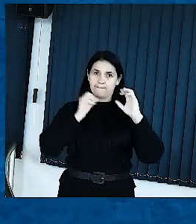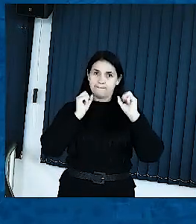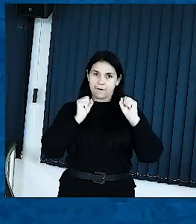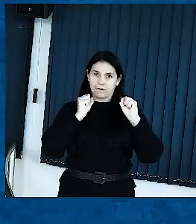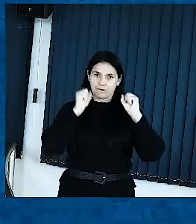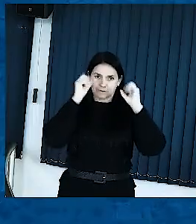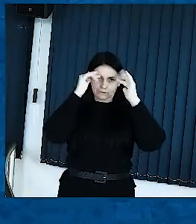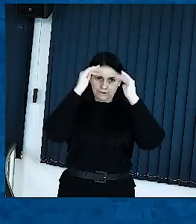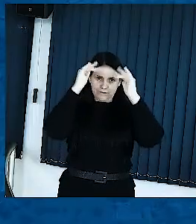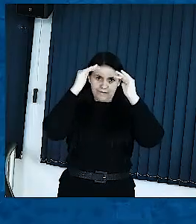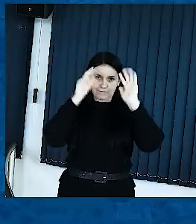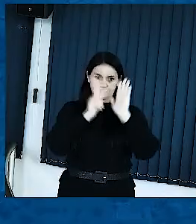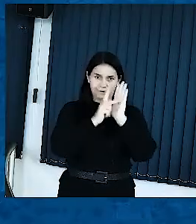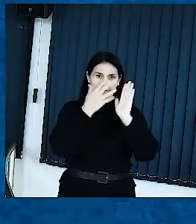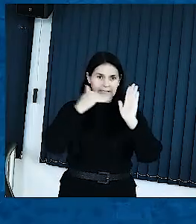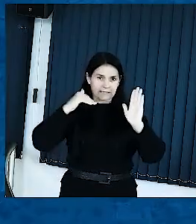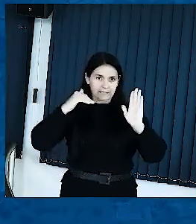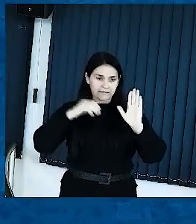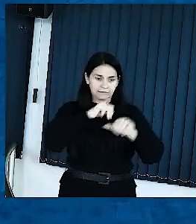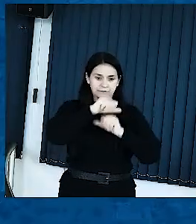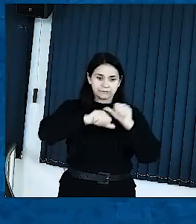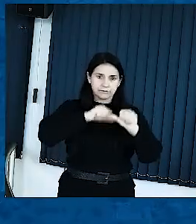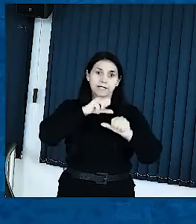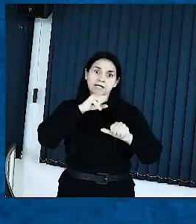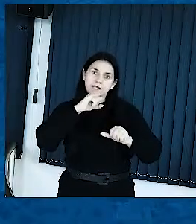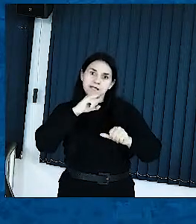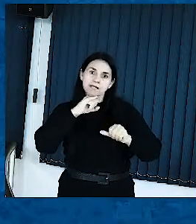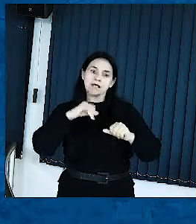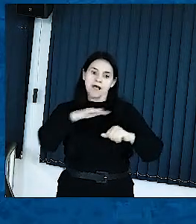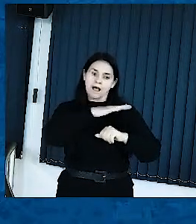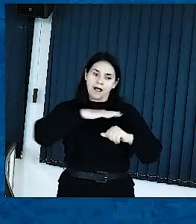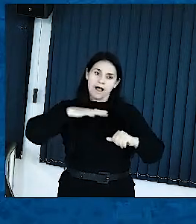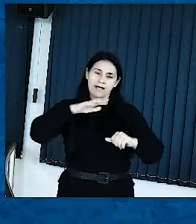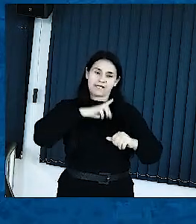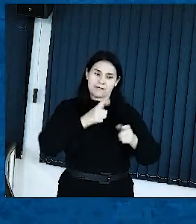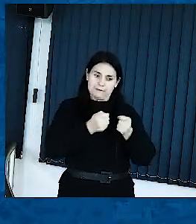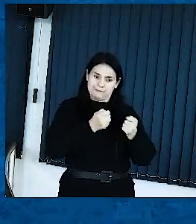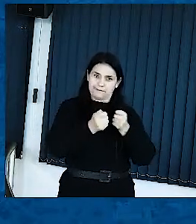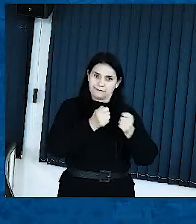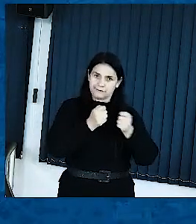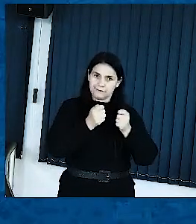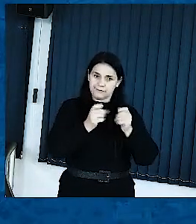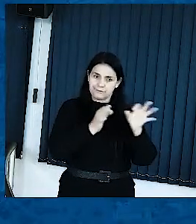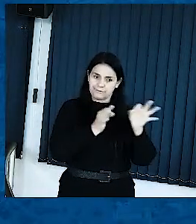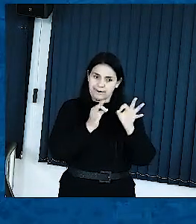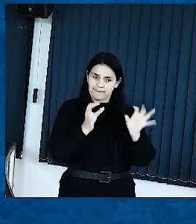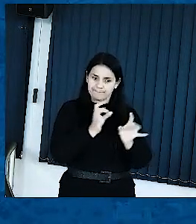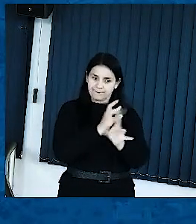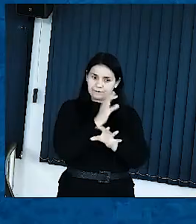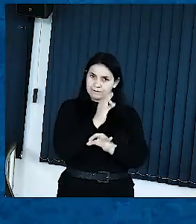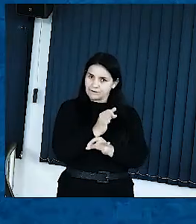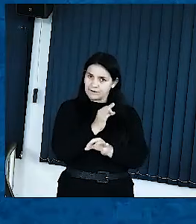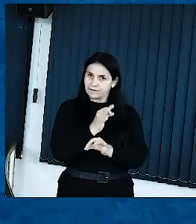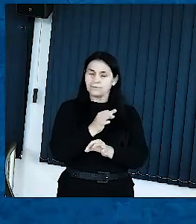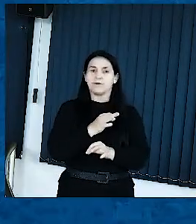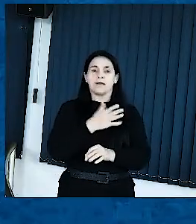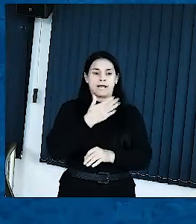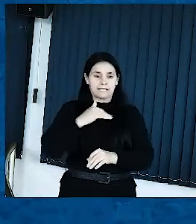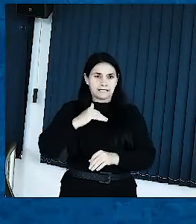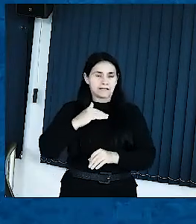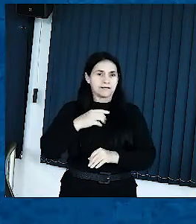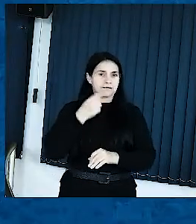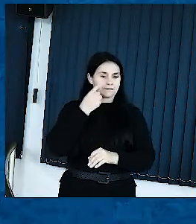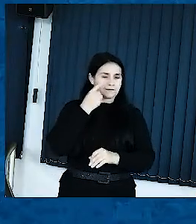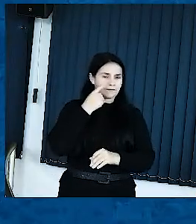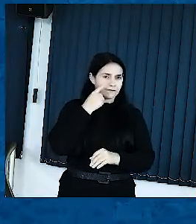da minha criança. Se eu tenho um ambiente controlado, se eu tenho um ambiente organizado, o meu filho vai desenvolver